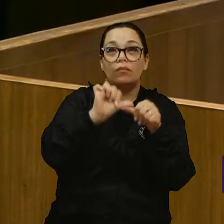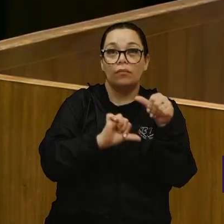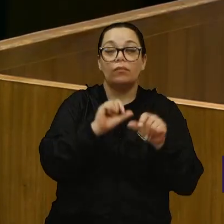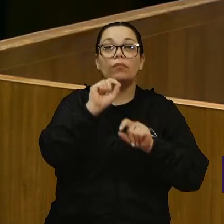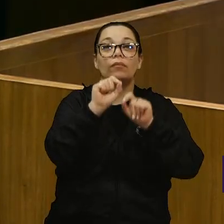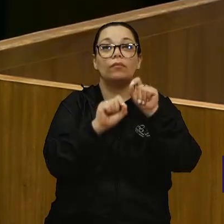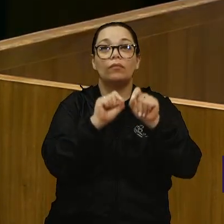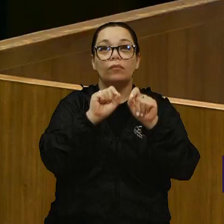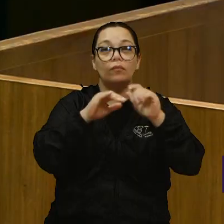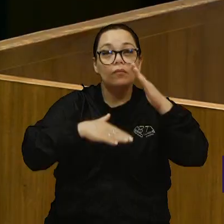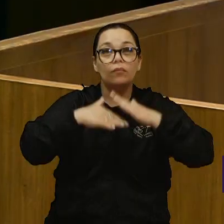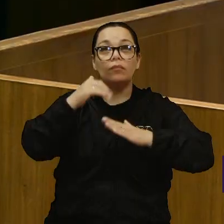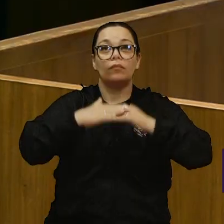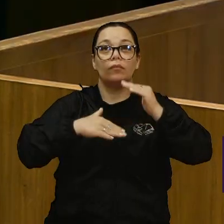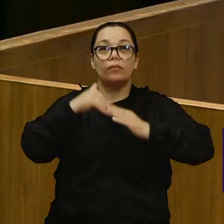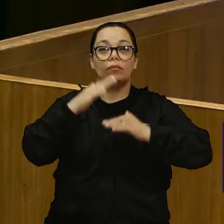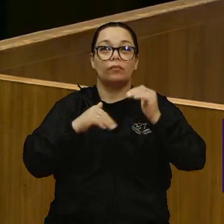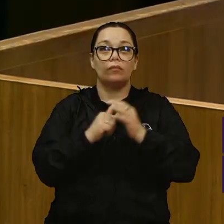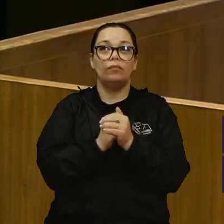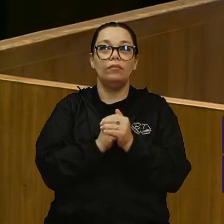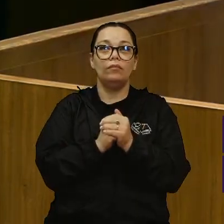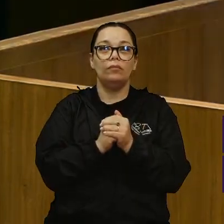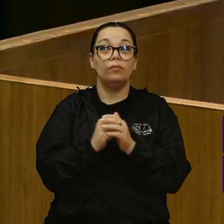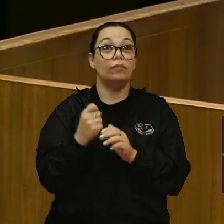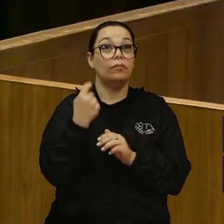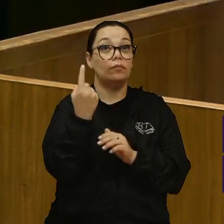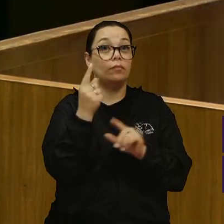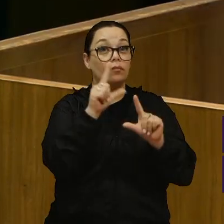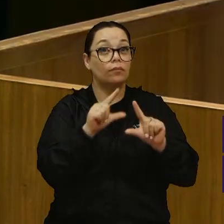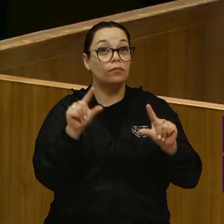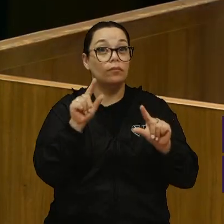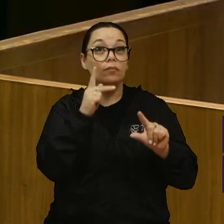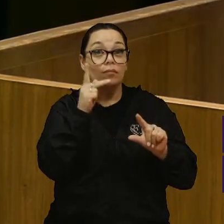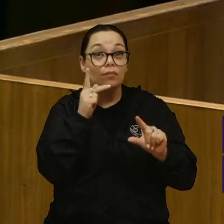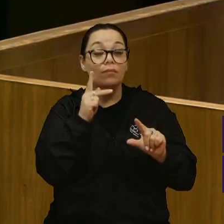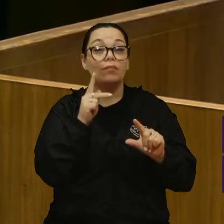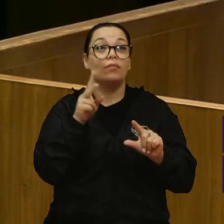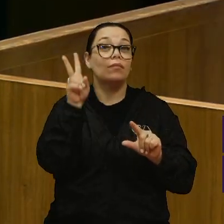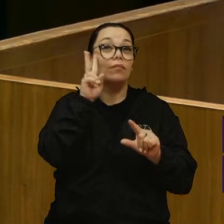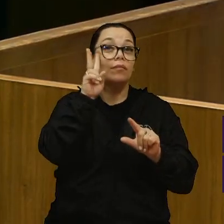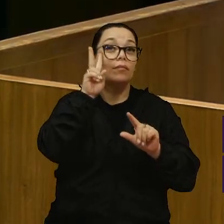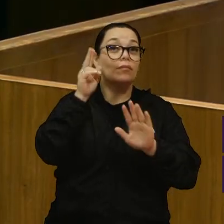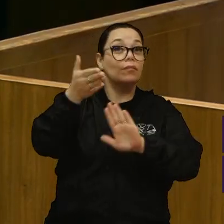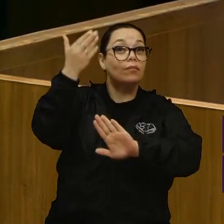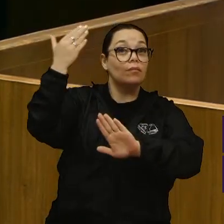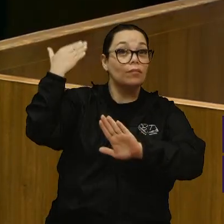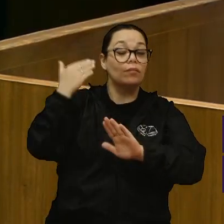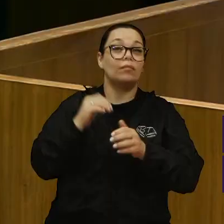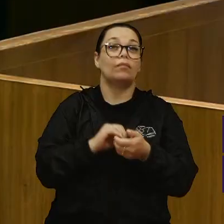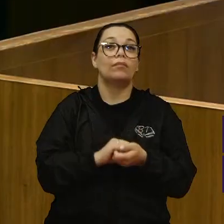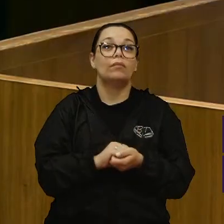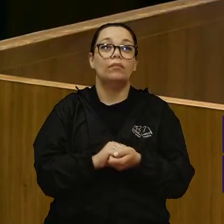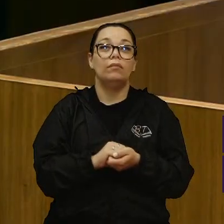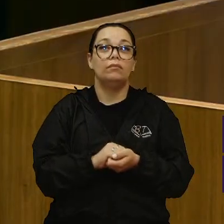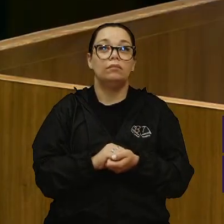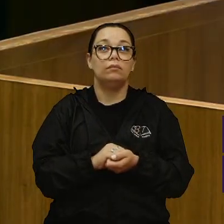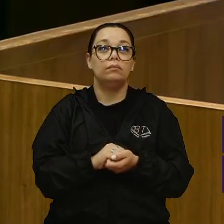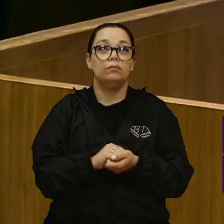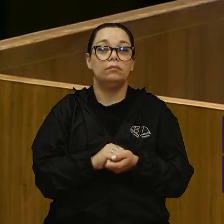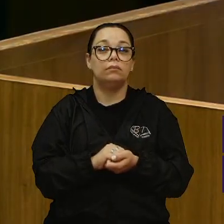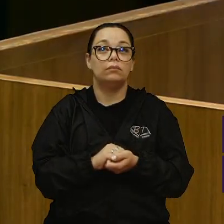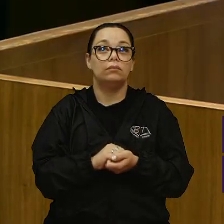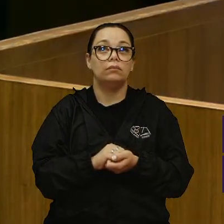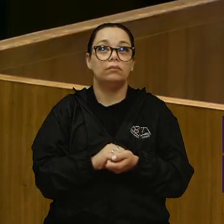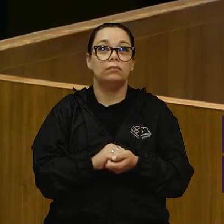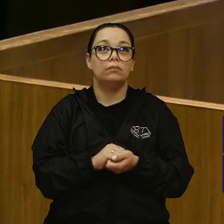isso em ações. Essa foi uma das falas da professora Ana, segunda passada, aqui nessa casa.